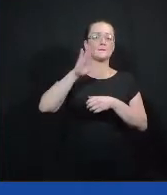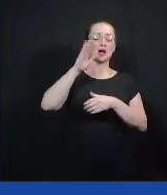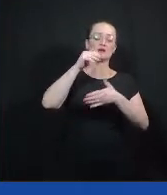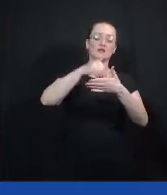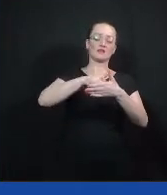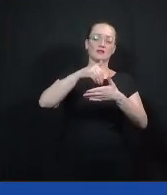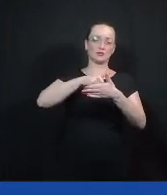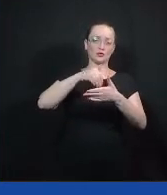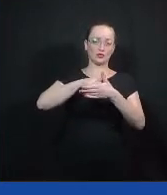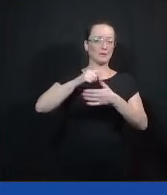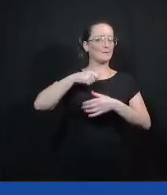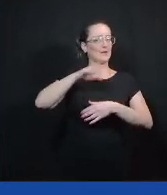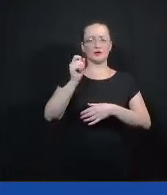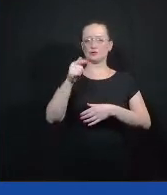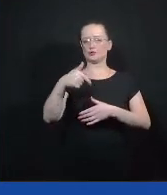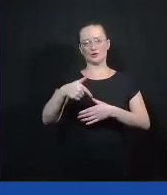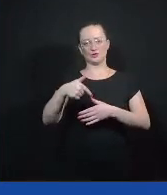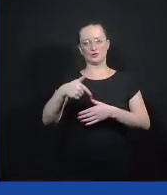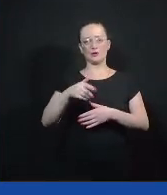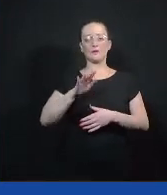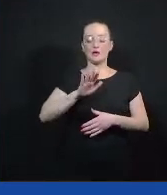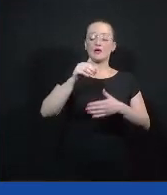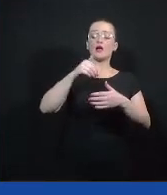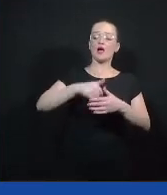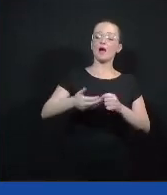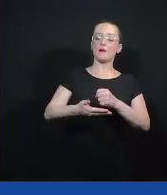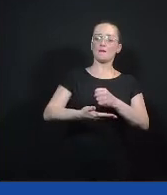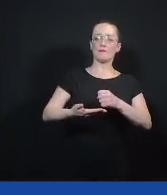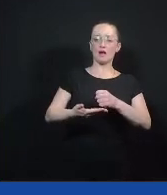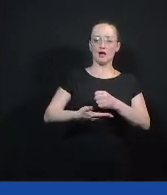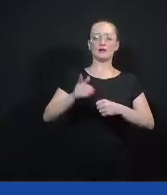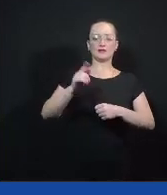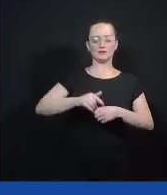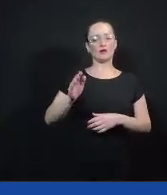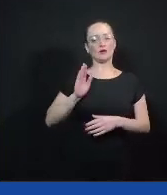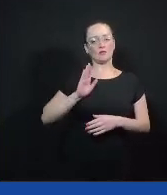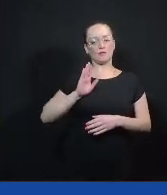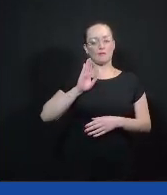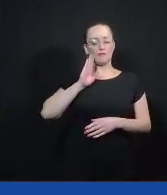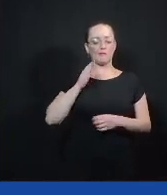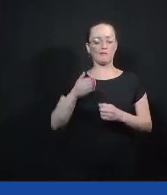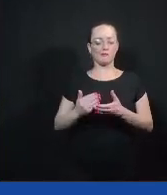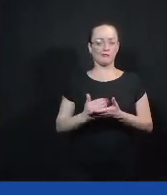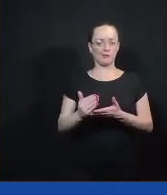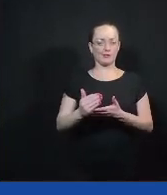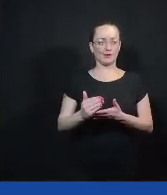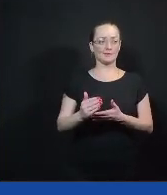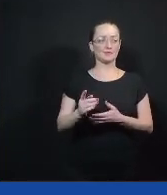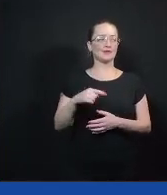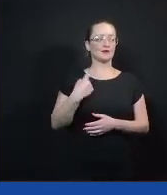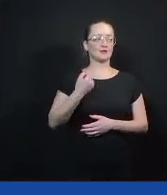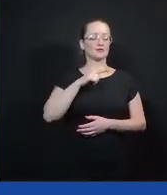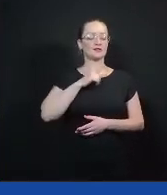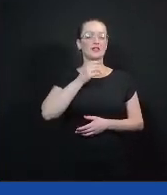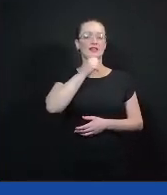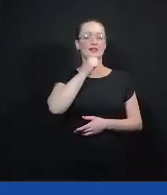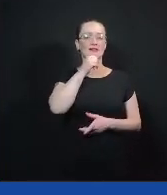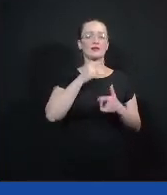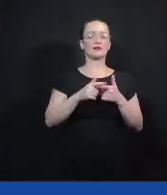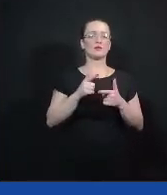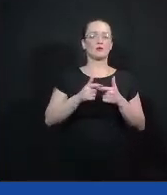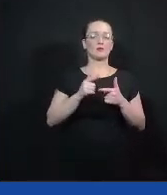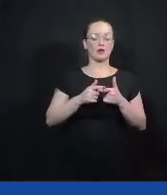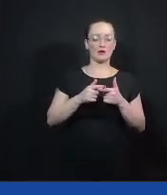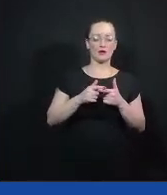eleições, mas as eleições, elas são ali uma base, elas são um fundamento, né? E embora a gente ainda tenha problemas, né, e